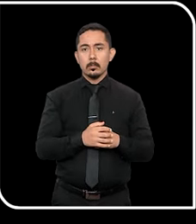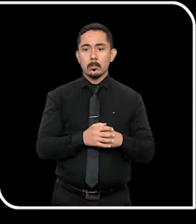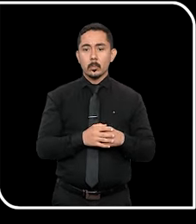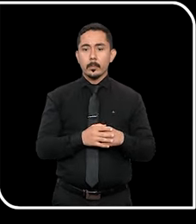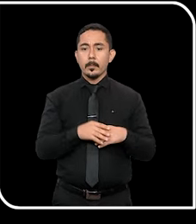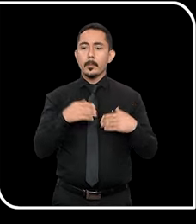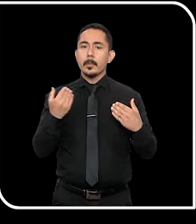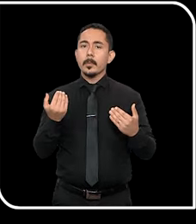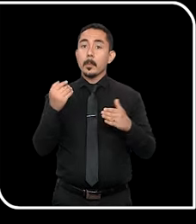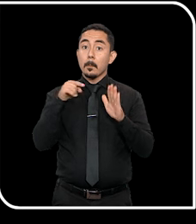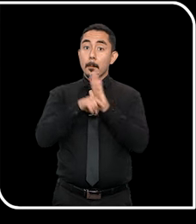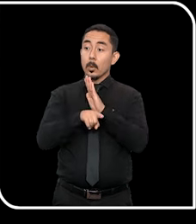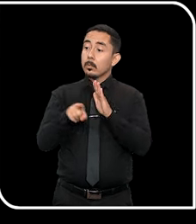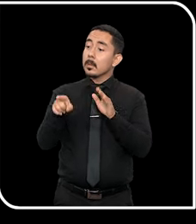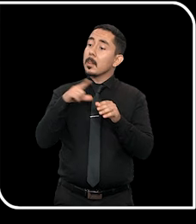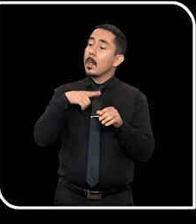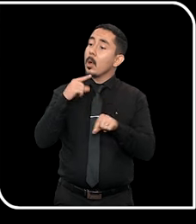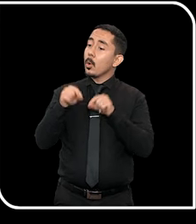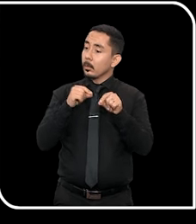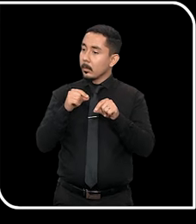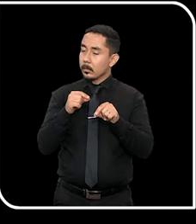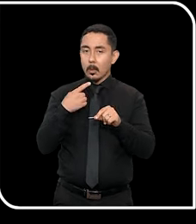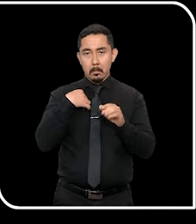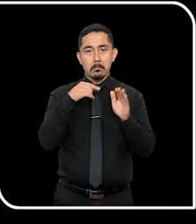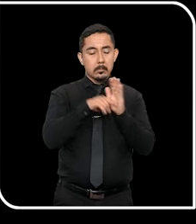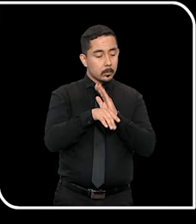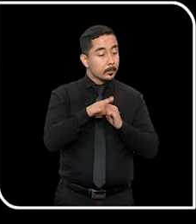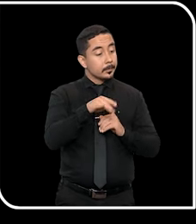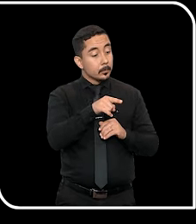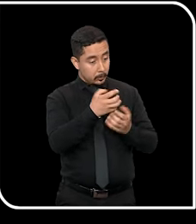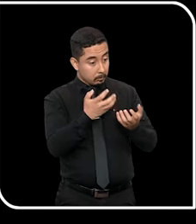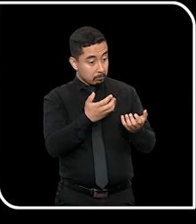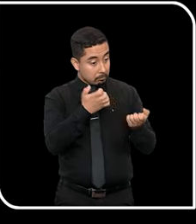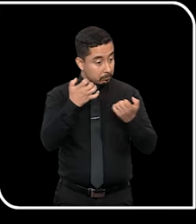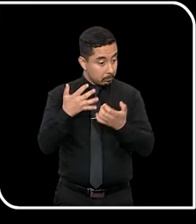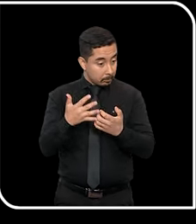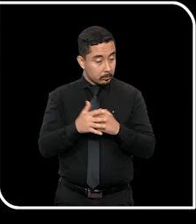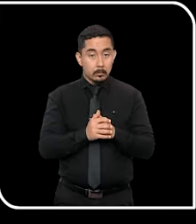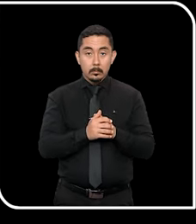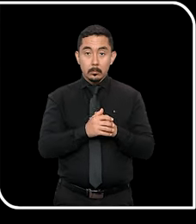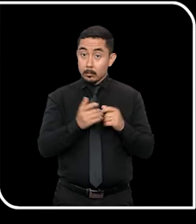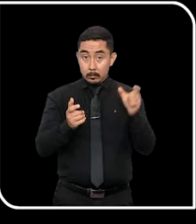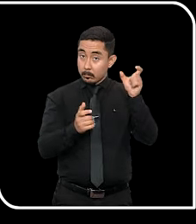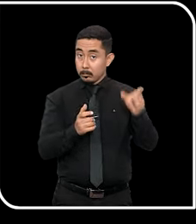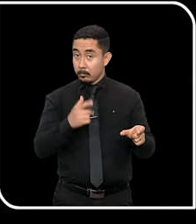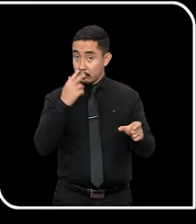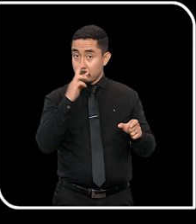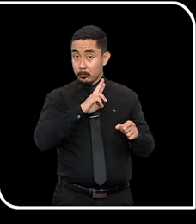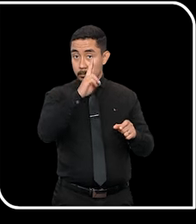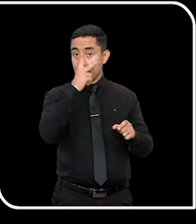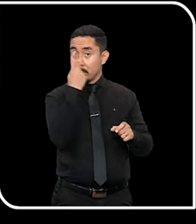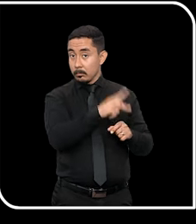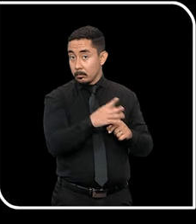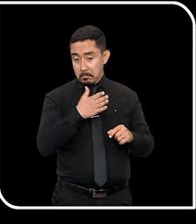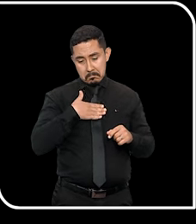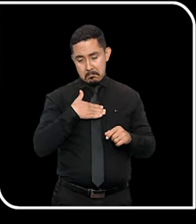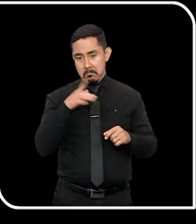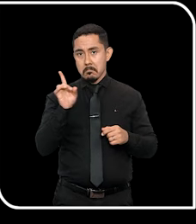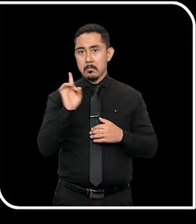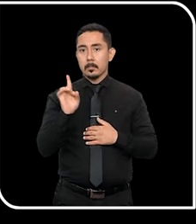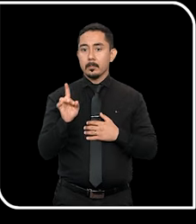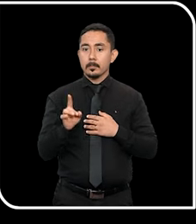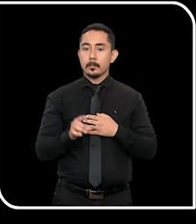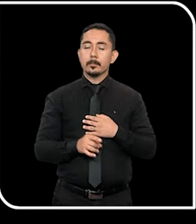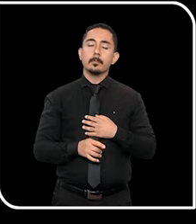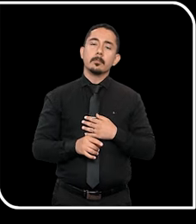o que que o João tem eu digo João você quer dizer o que você tem eu eu passo a palavra para ele entende o protagonismo é dele não é meu